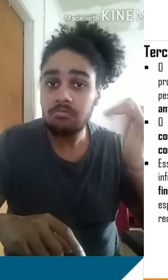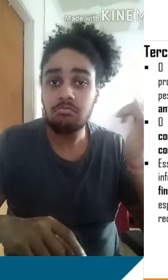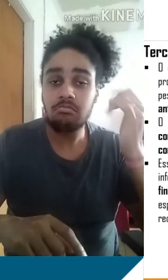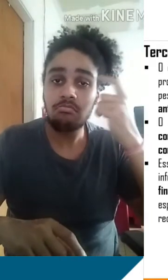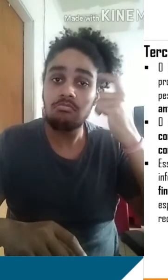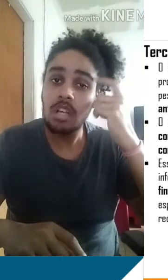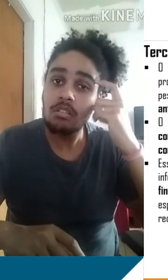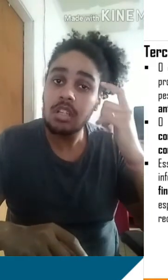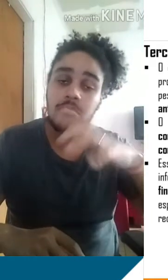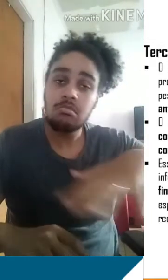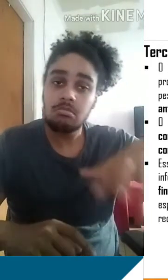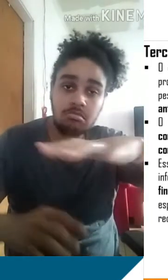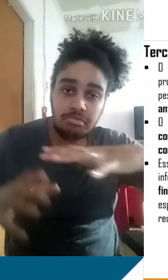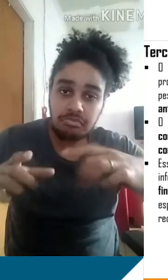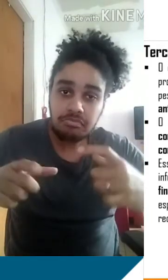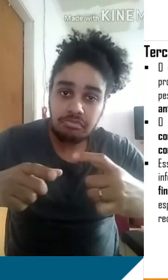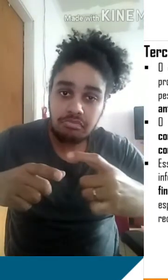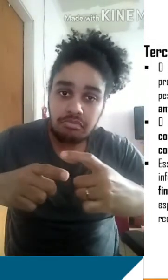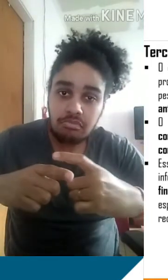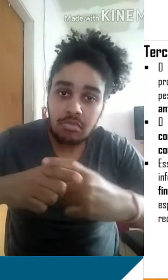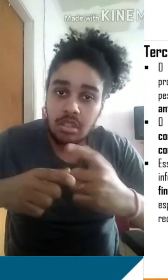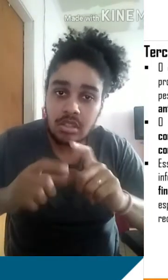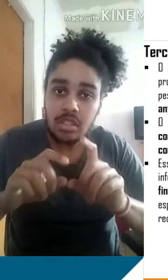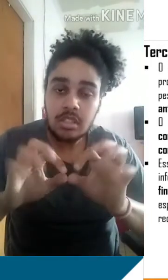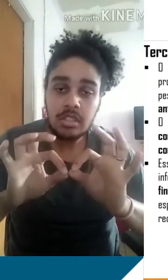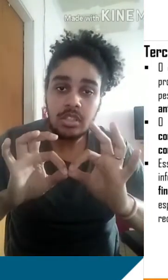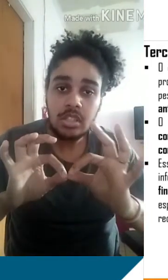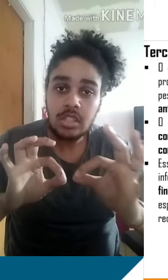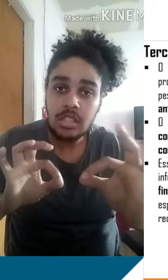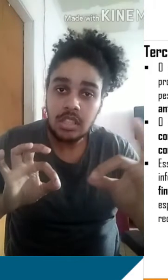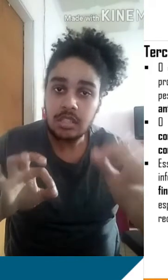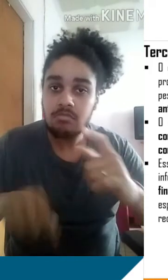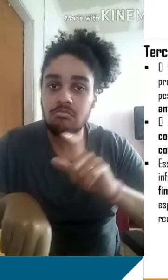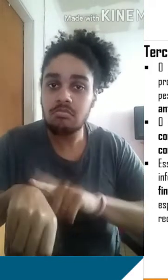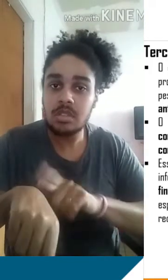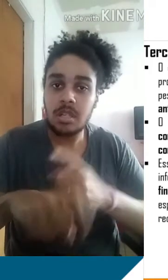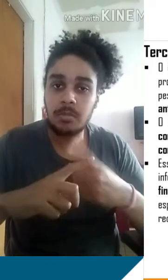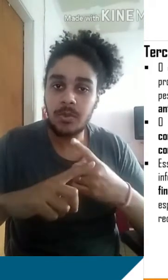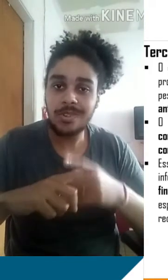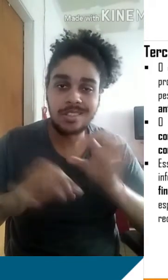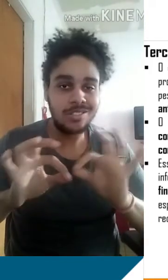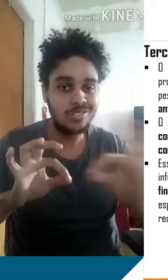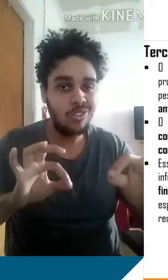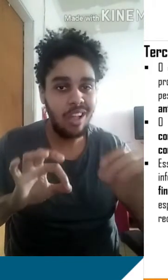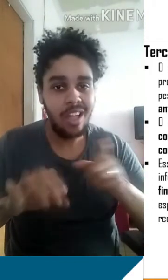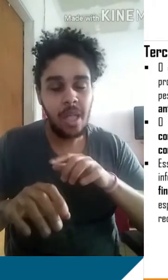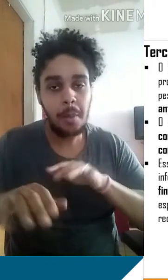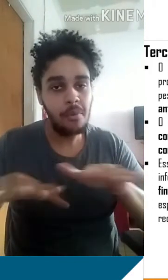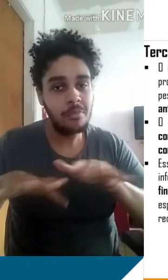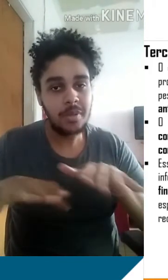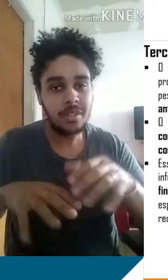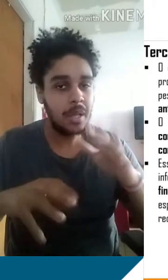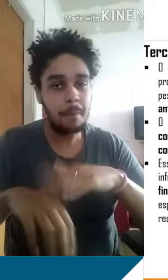Por quê? Os deslocamentos ficaram mais fáceis, mais rápidos, mais simples, né? Isso possibilita essa ideia de